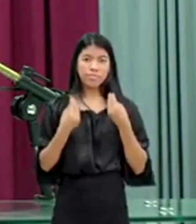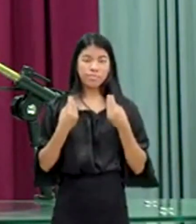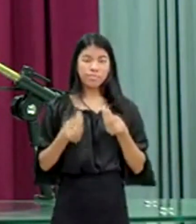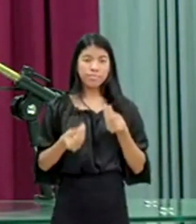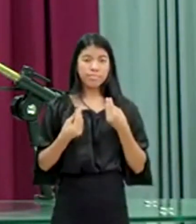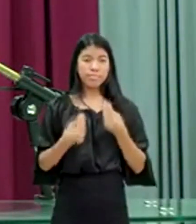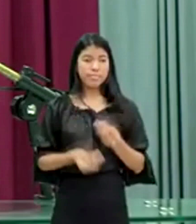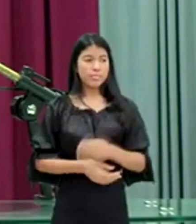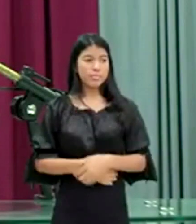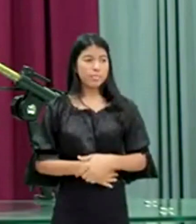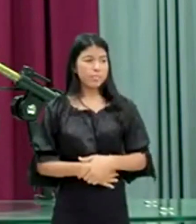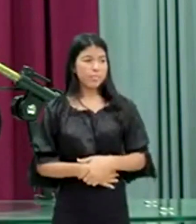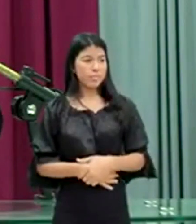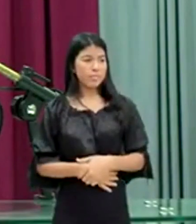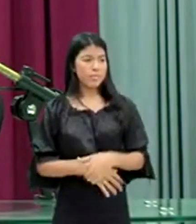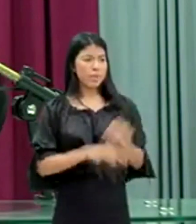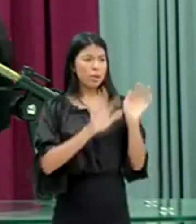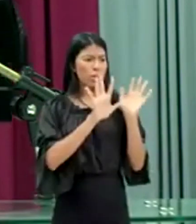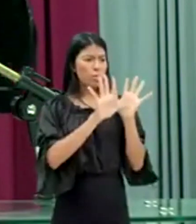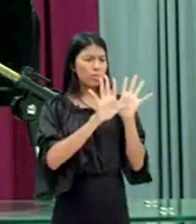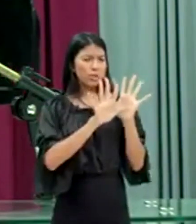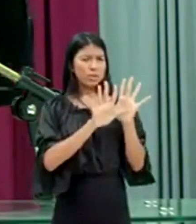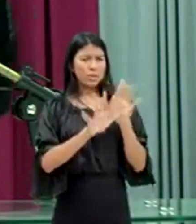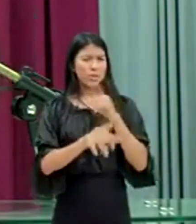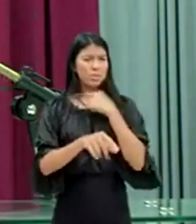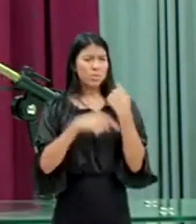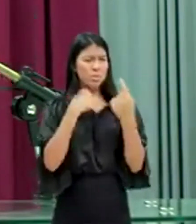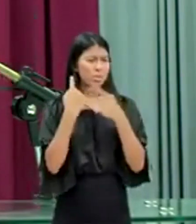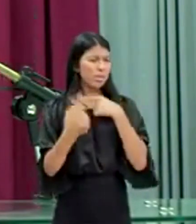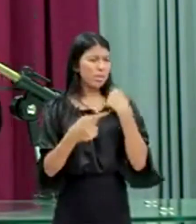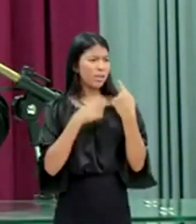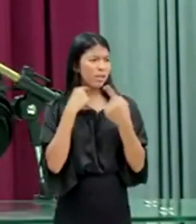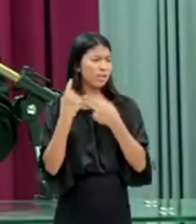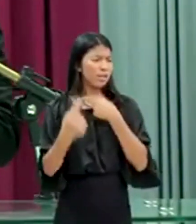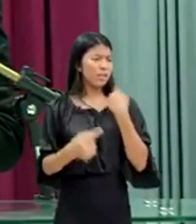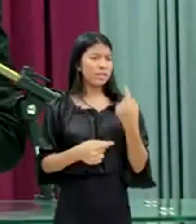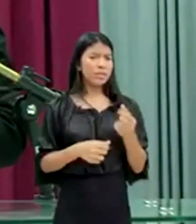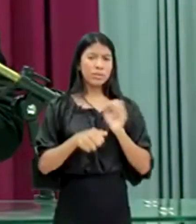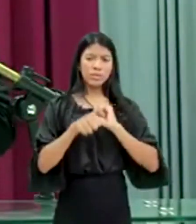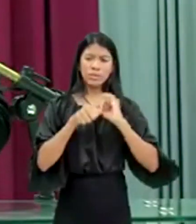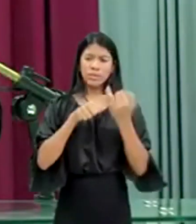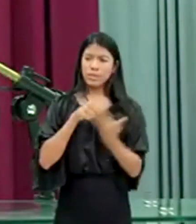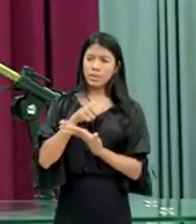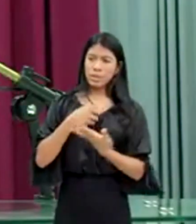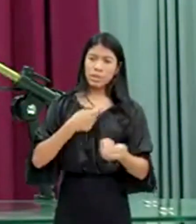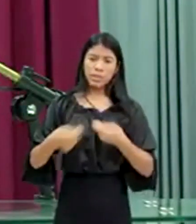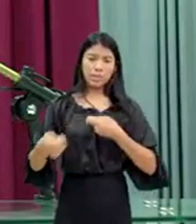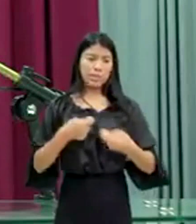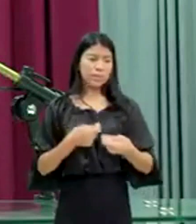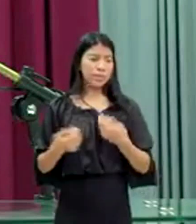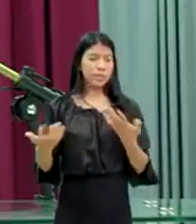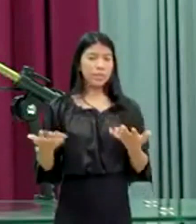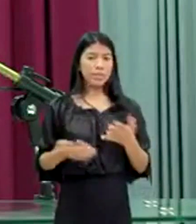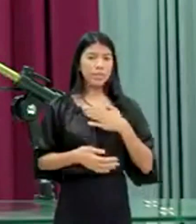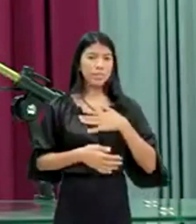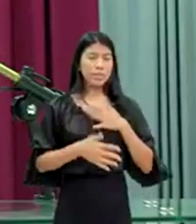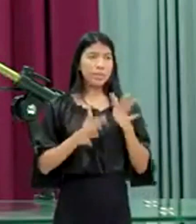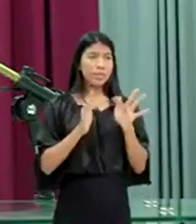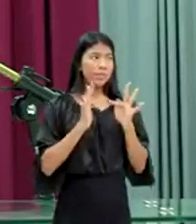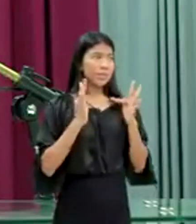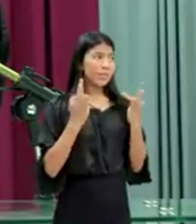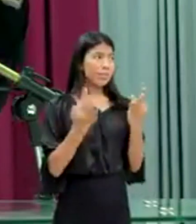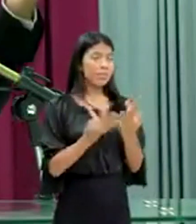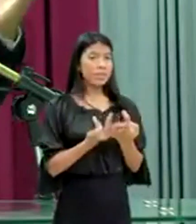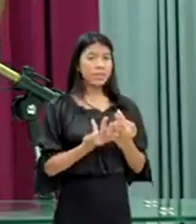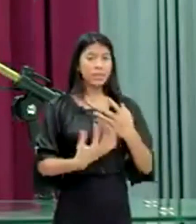Que tanta gente morta é essa? Meu Deus, esse vírus ninguém controla, meu Deus, não tem jeito, a minha família, e a gente